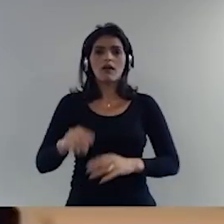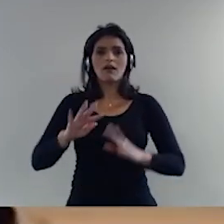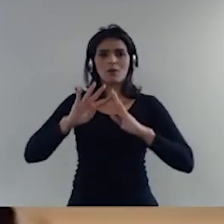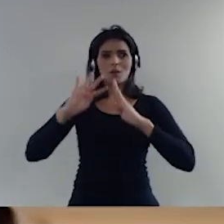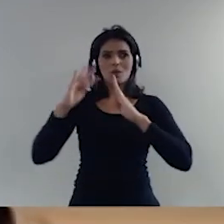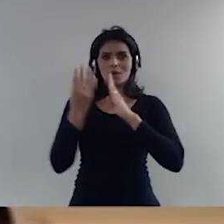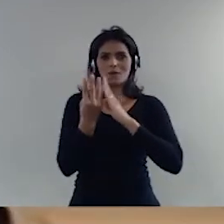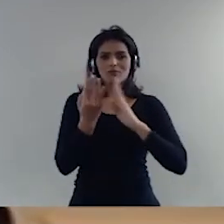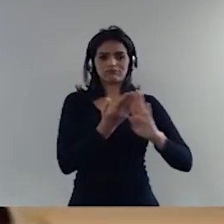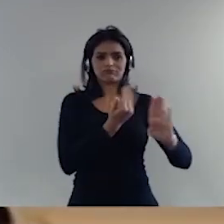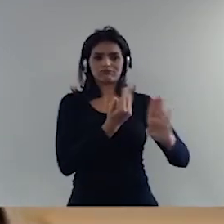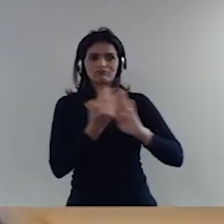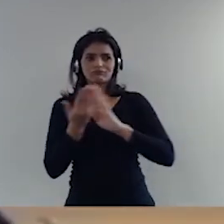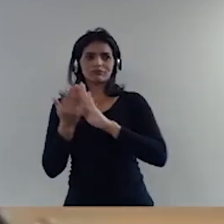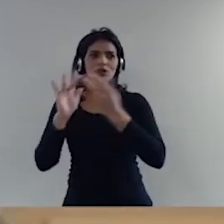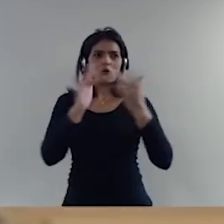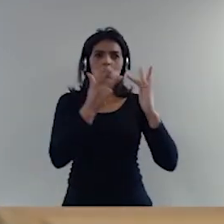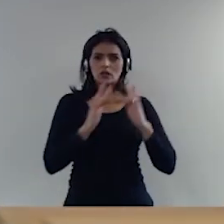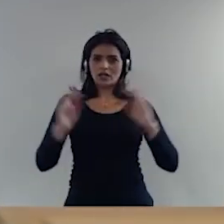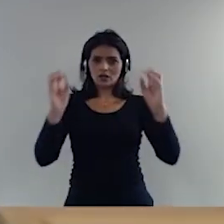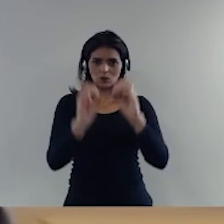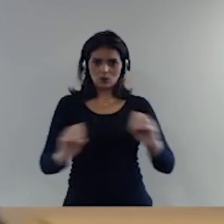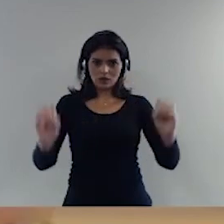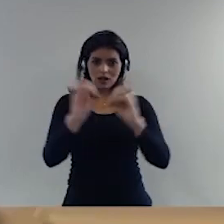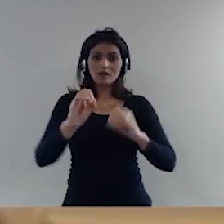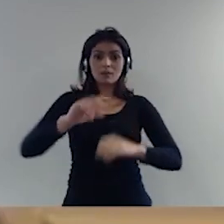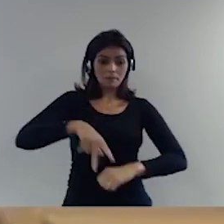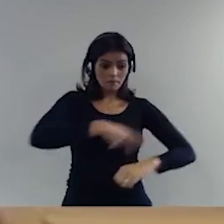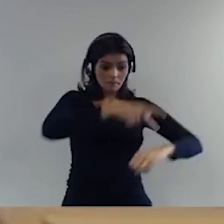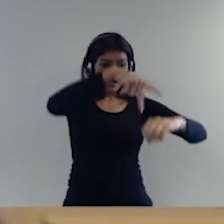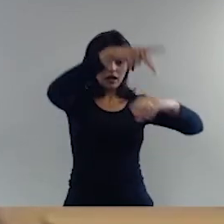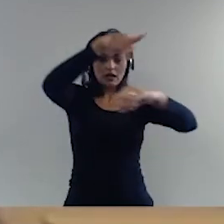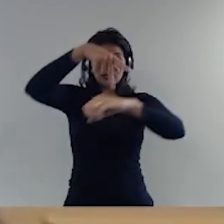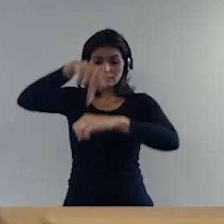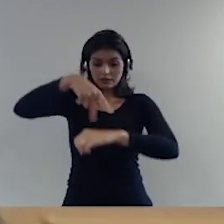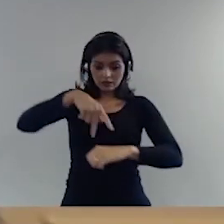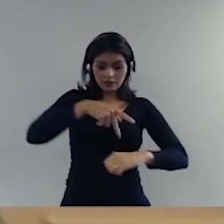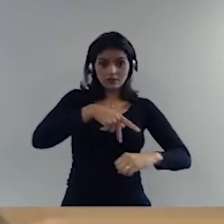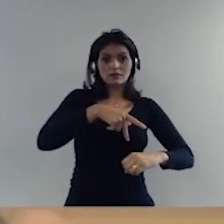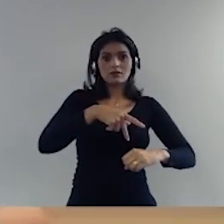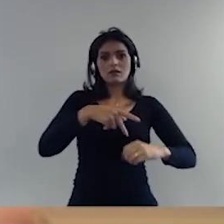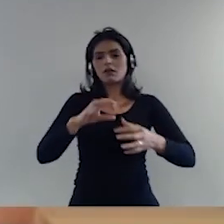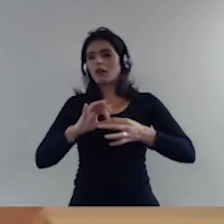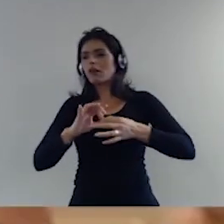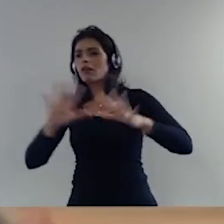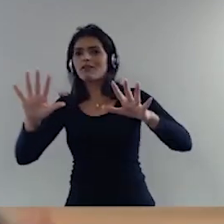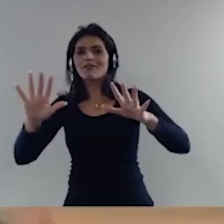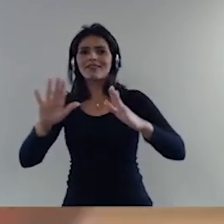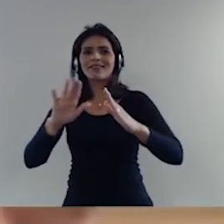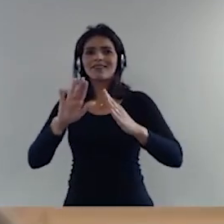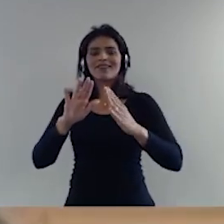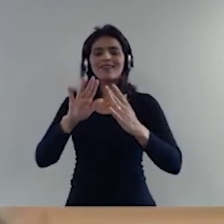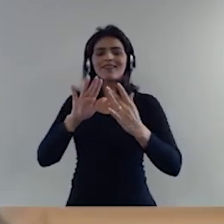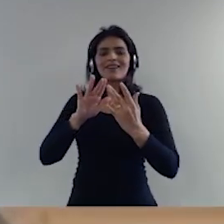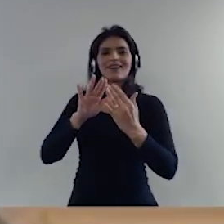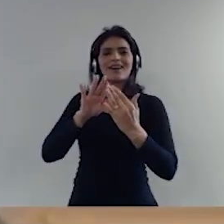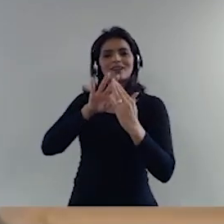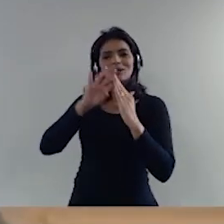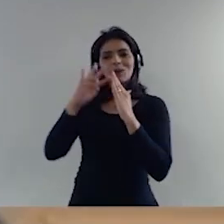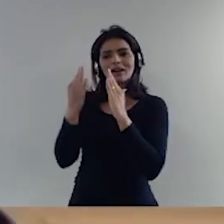diferentes países têm saído do isolamento social, voltado ao isolamento social, numa